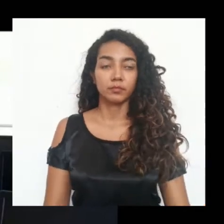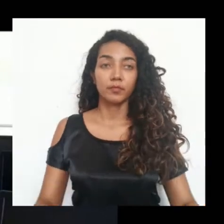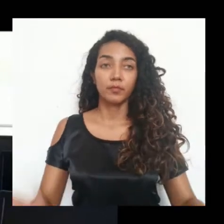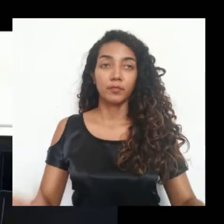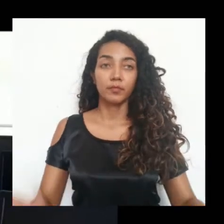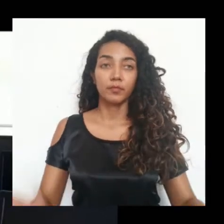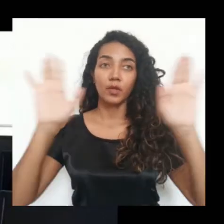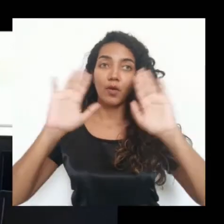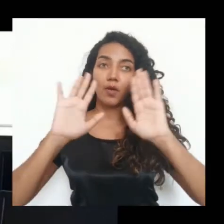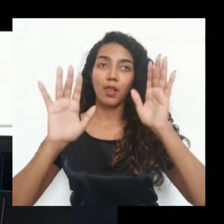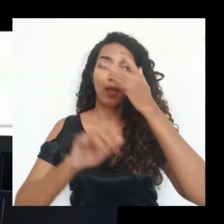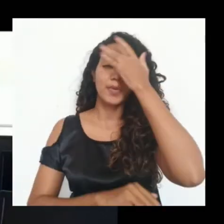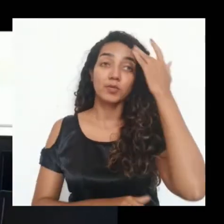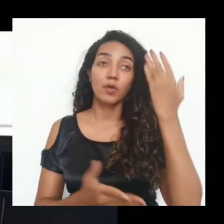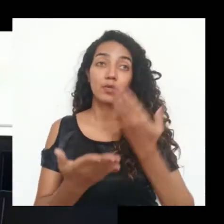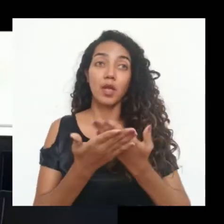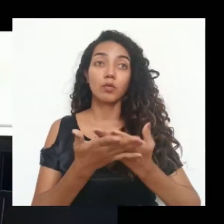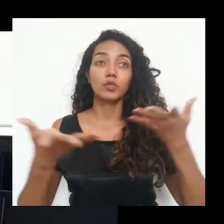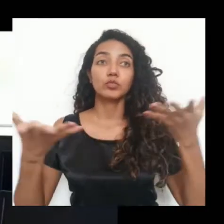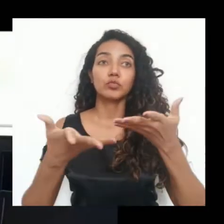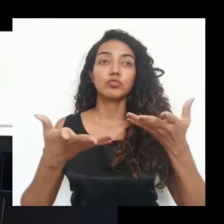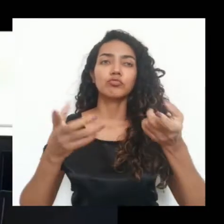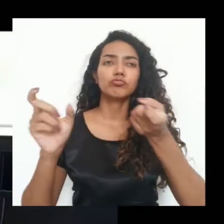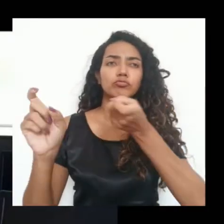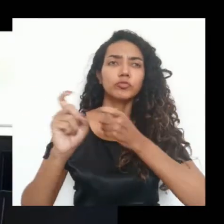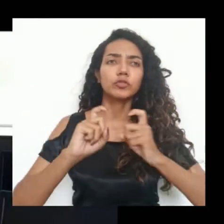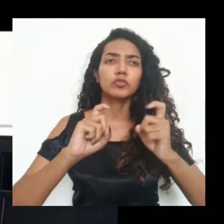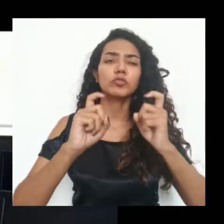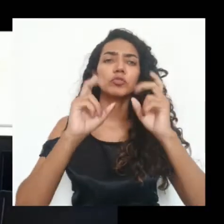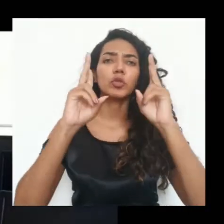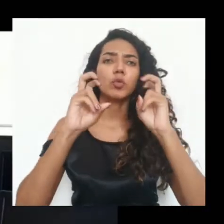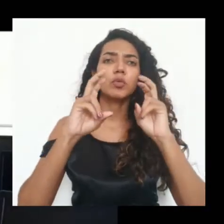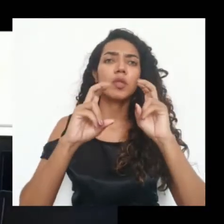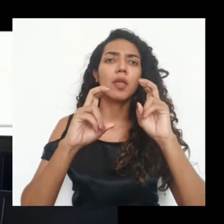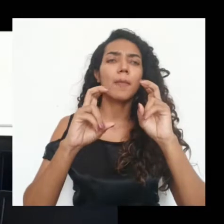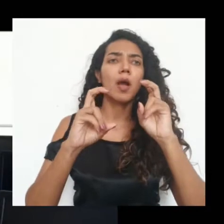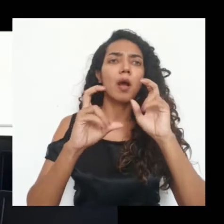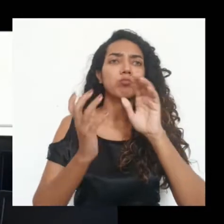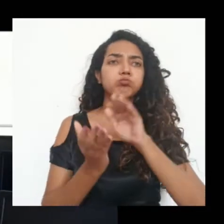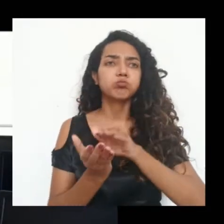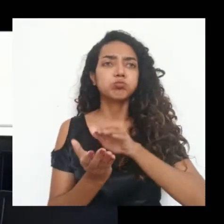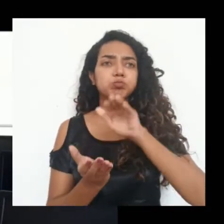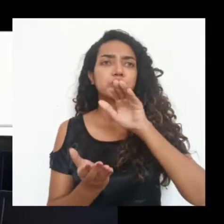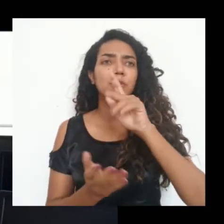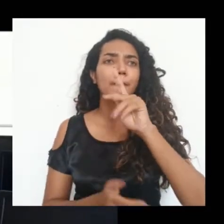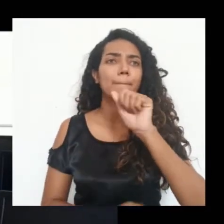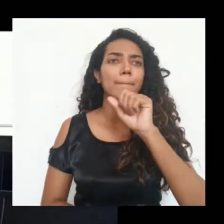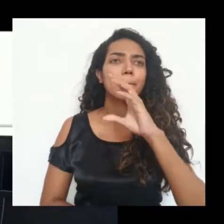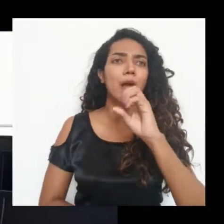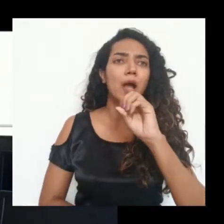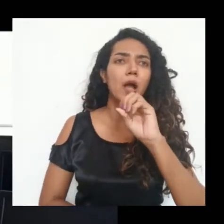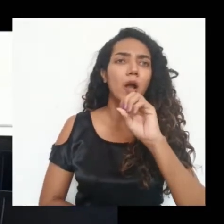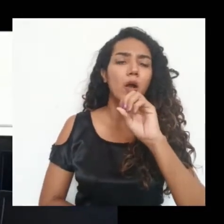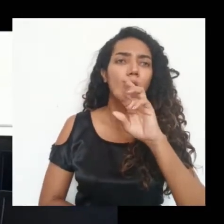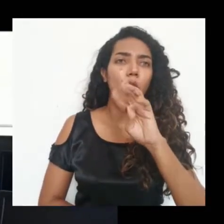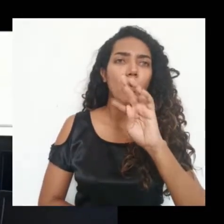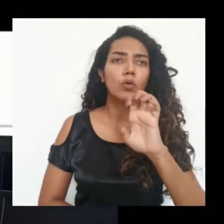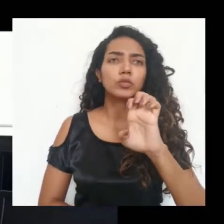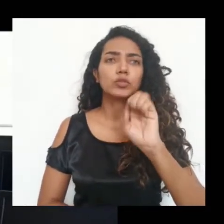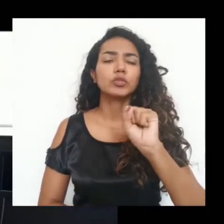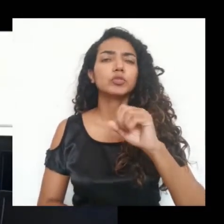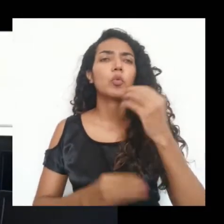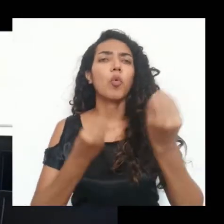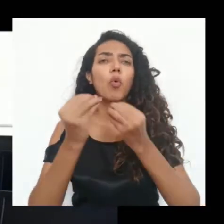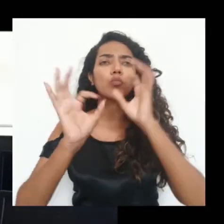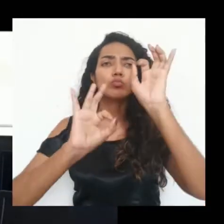Olá, pessoal. Nesta aula nós vamos discutir um pouco sobre pacotes. Como é que a gente deve estruturar e organizar melhor nossas classes em Java, de modo